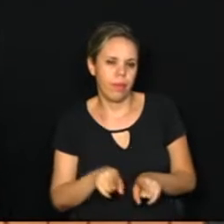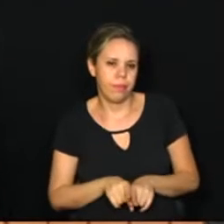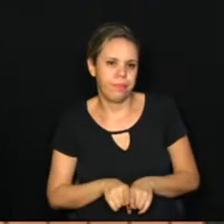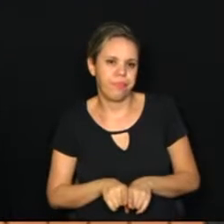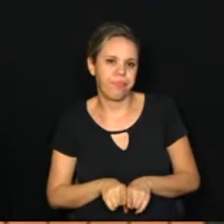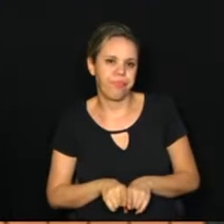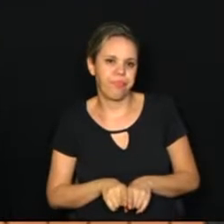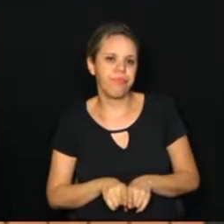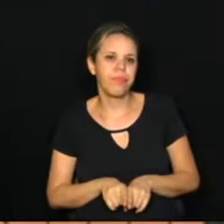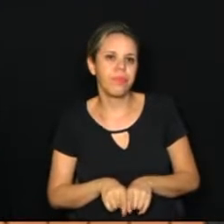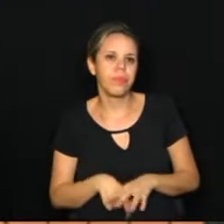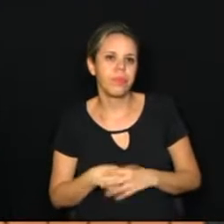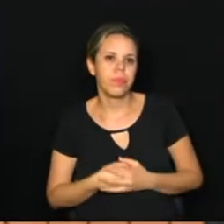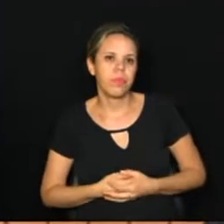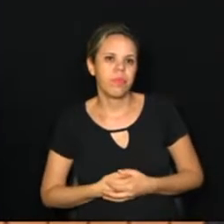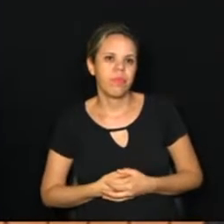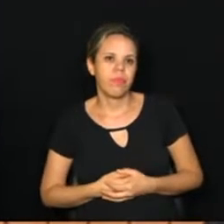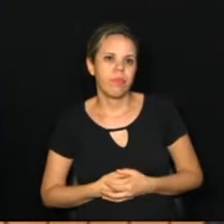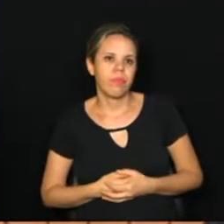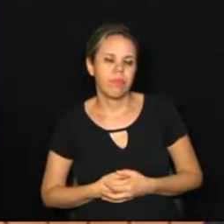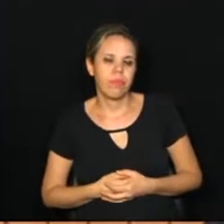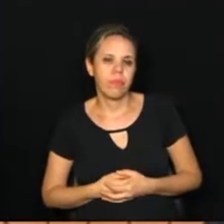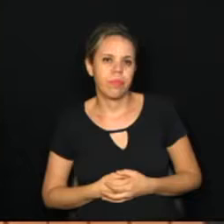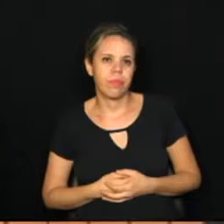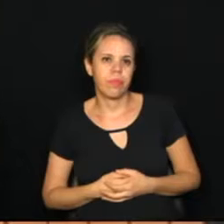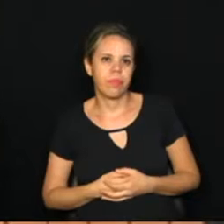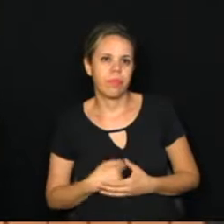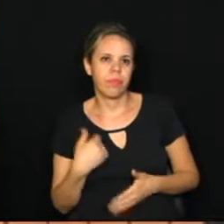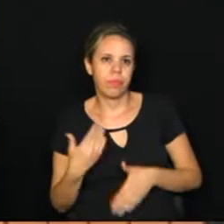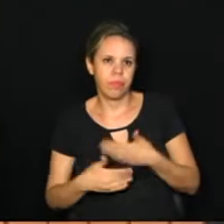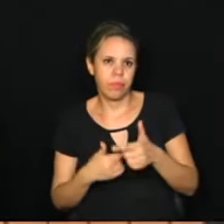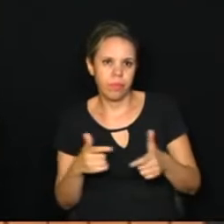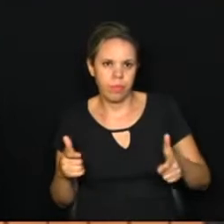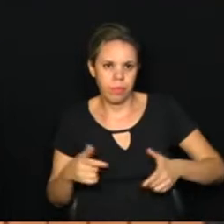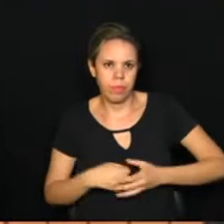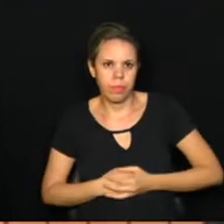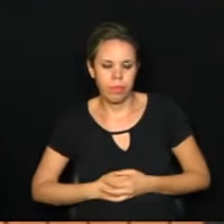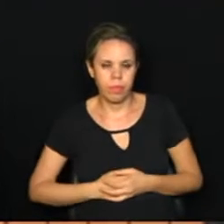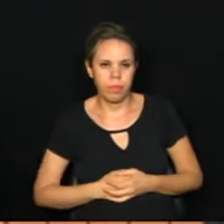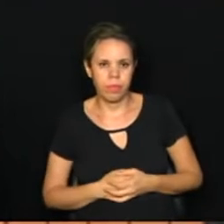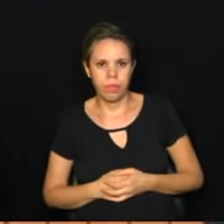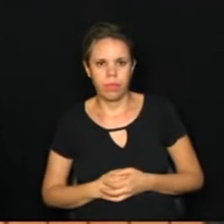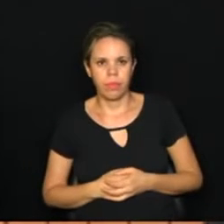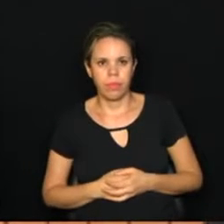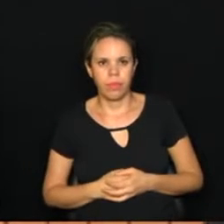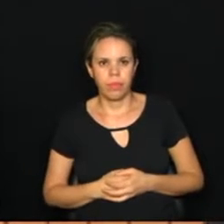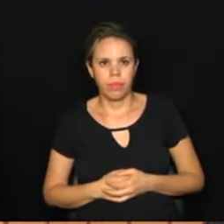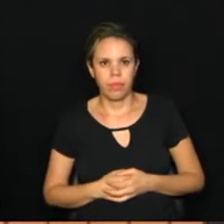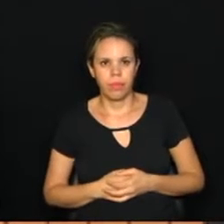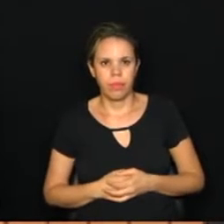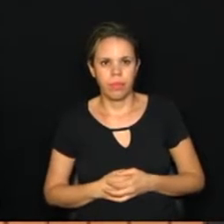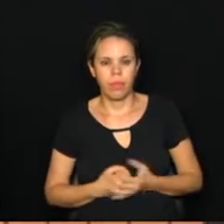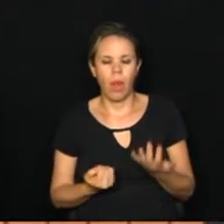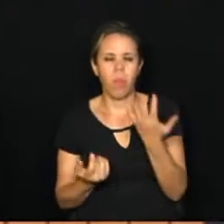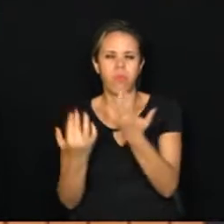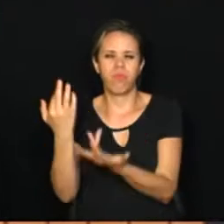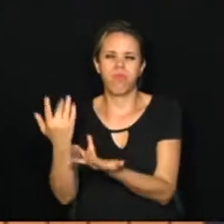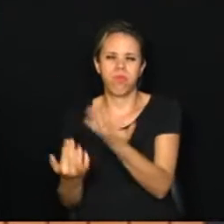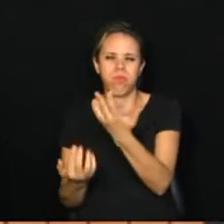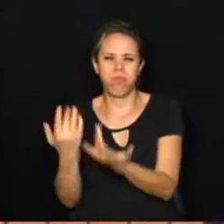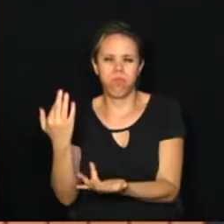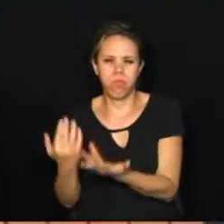também, na outra ponta, uma ameaça que é cada vez maior, que são das queimadas, né?